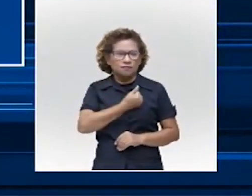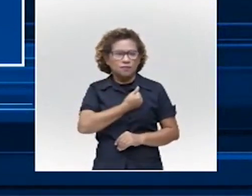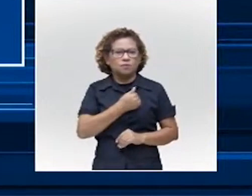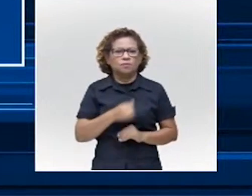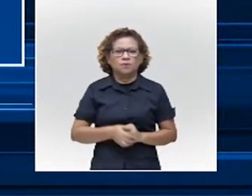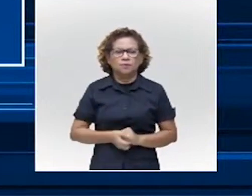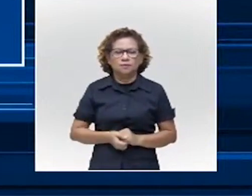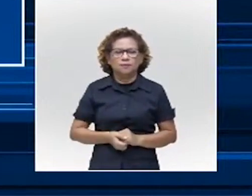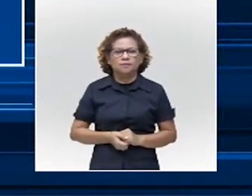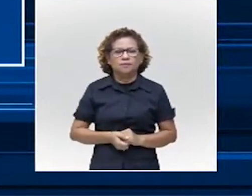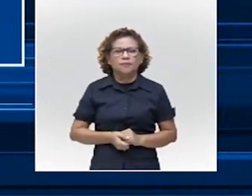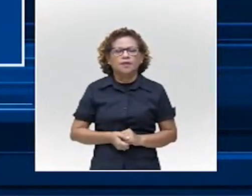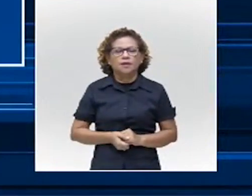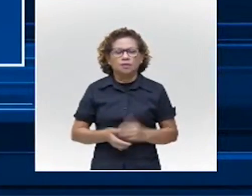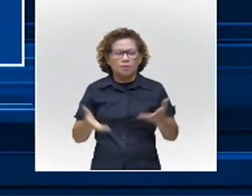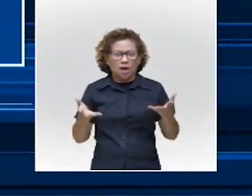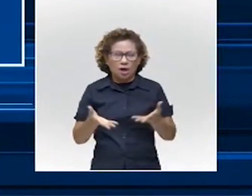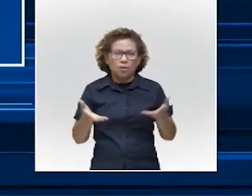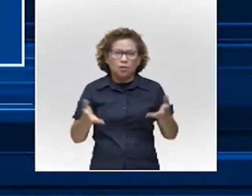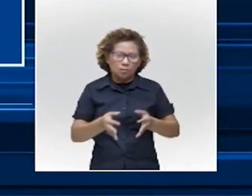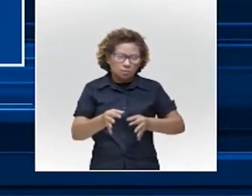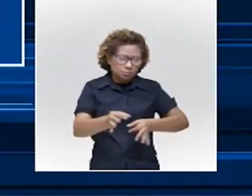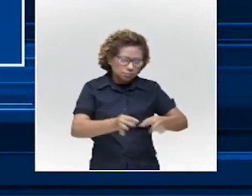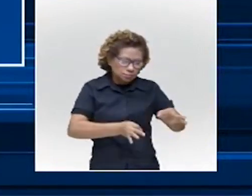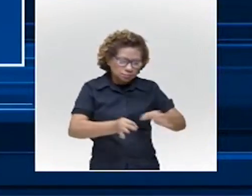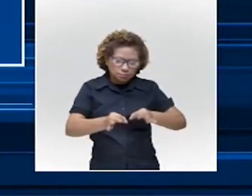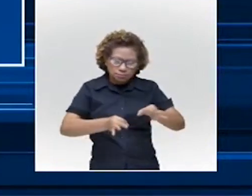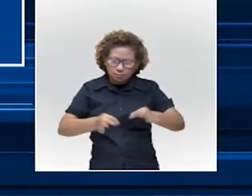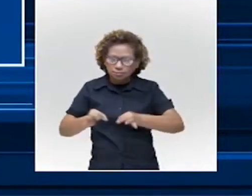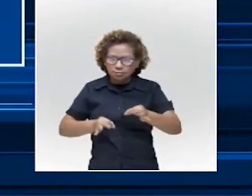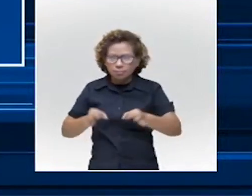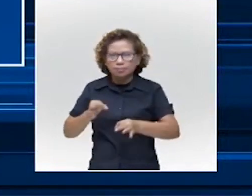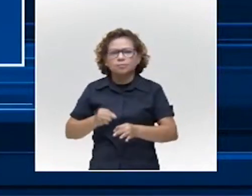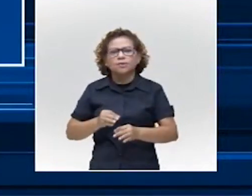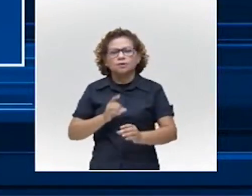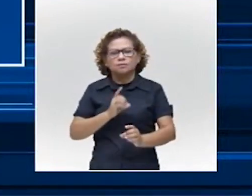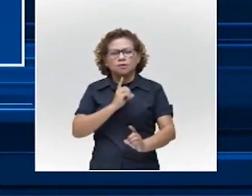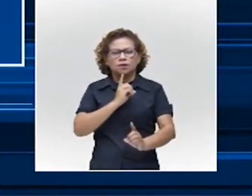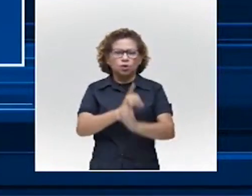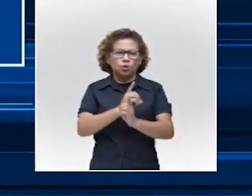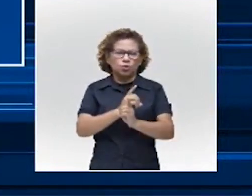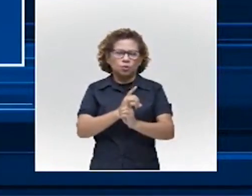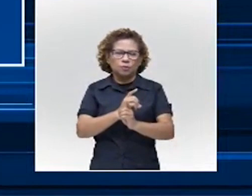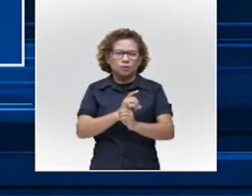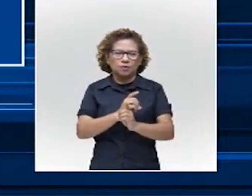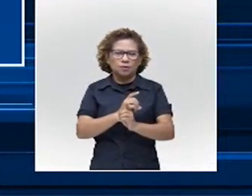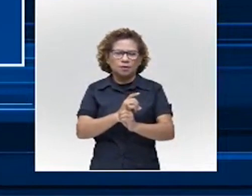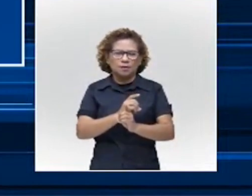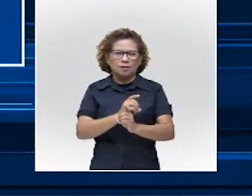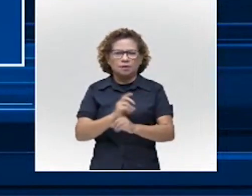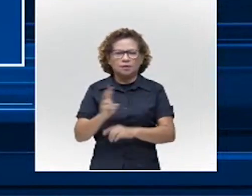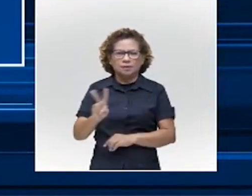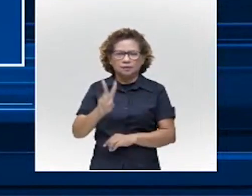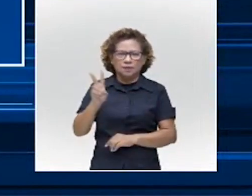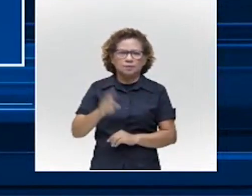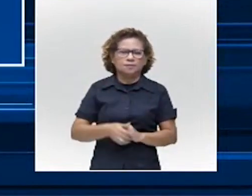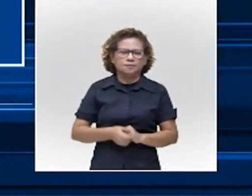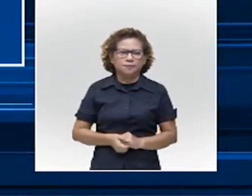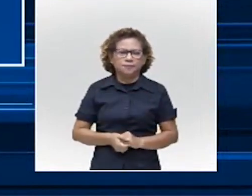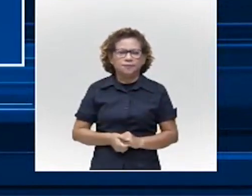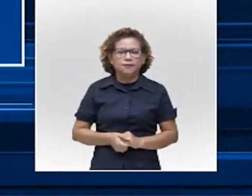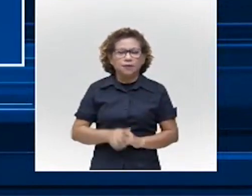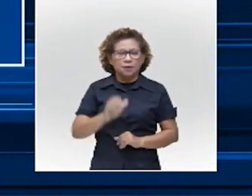de Pitágoras que vai me dar esse terceiro valor. Então, vejamos. Hipotenusa ao